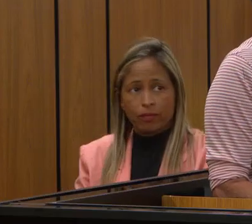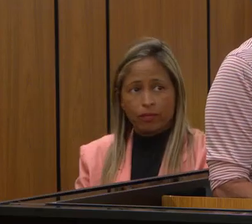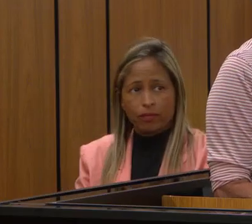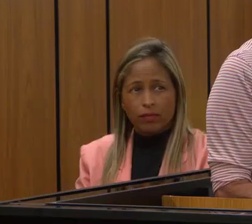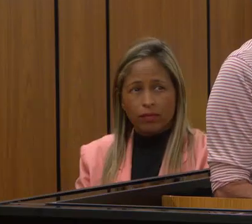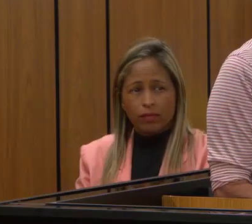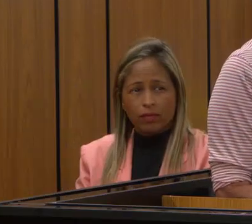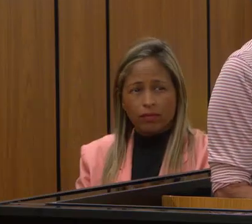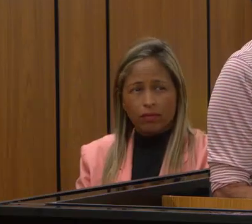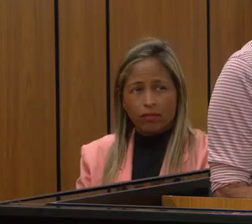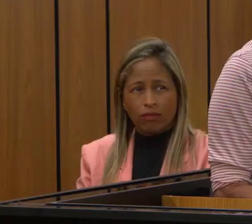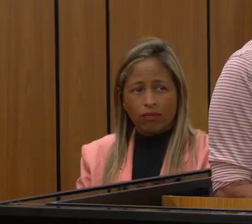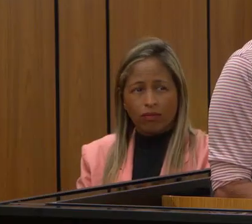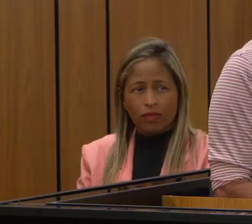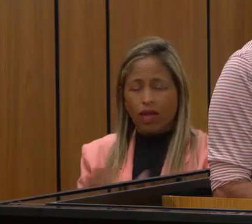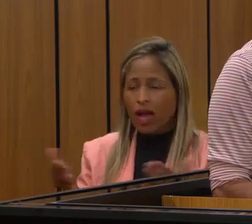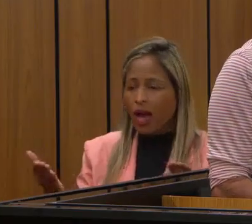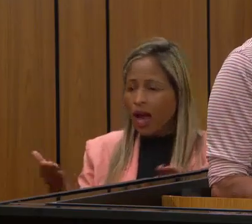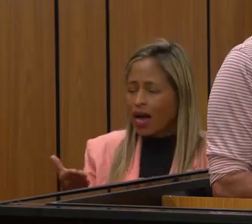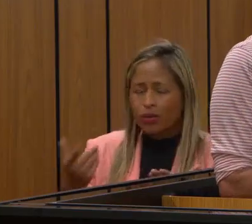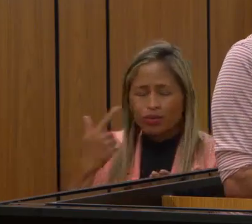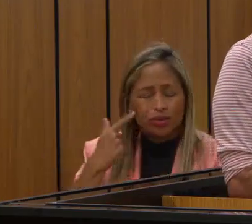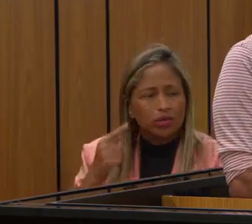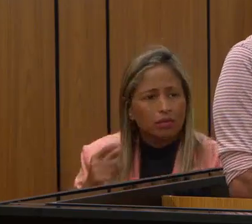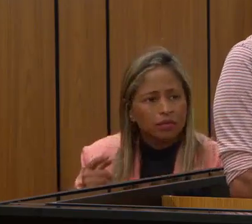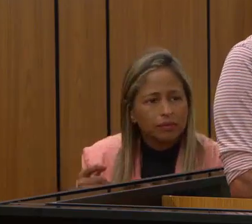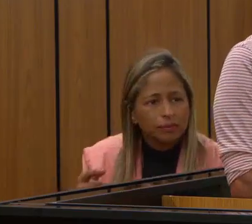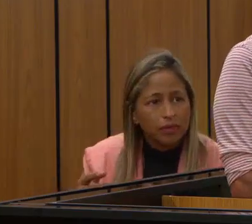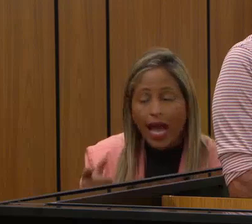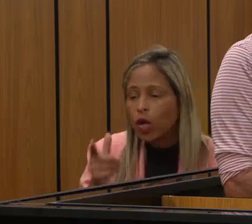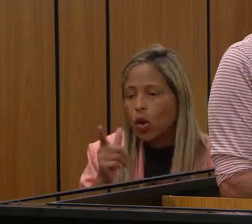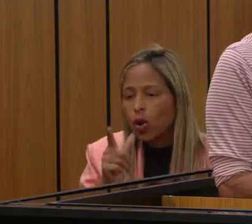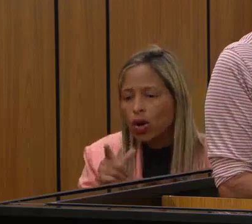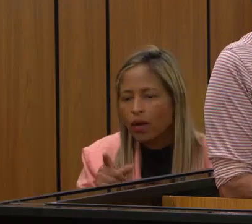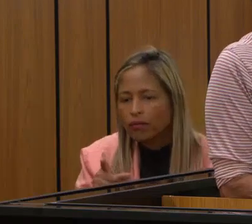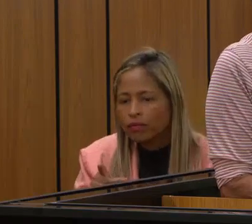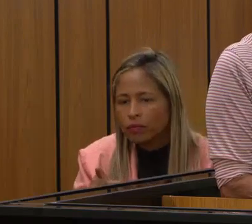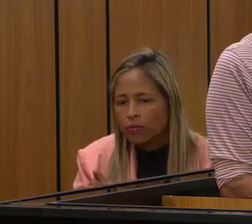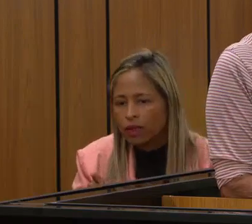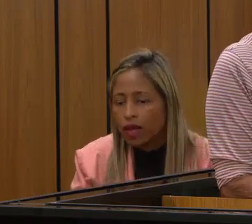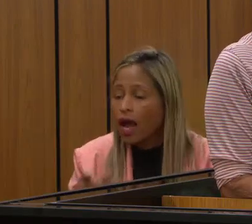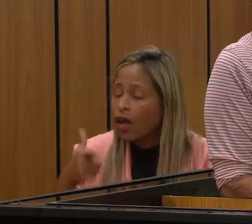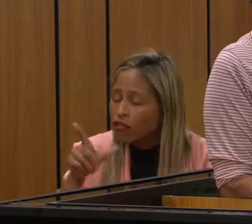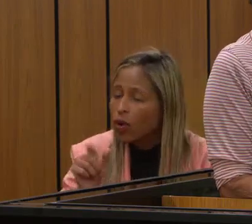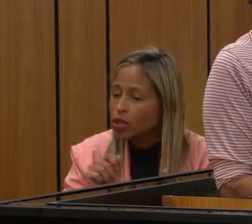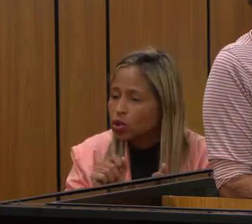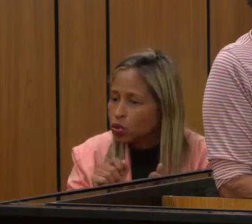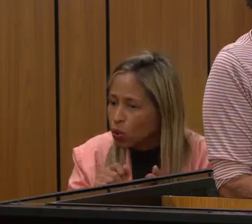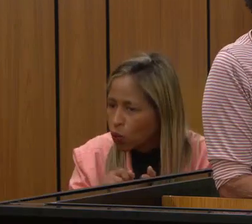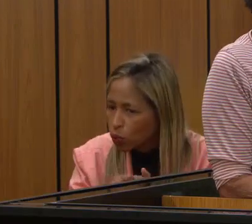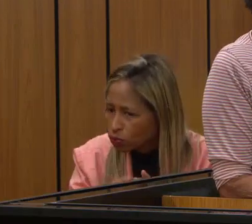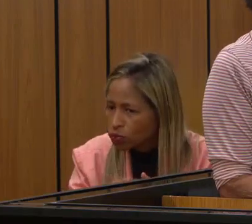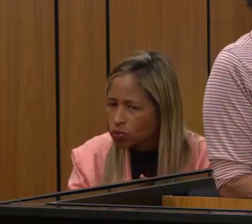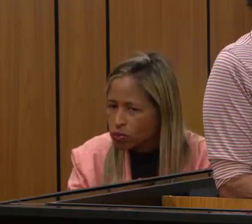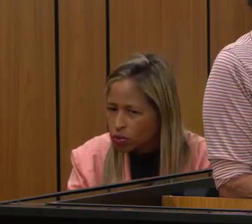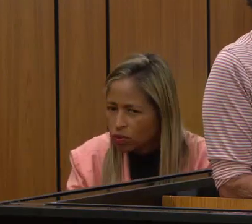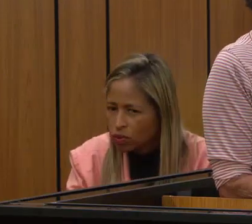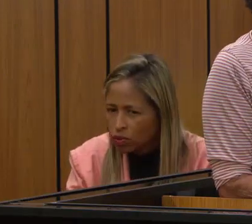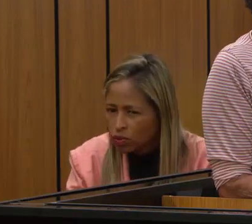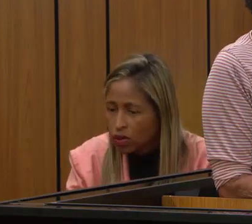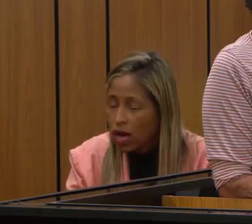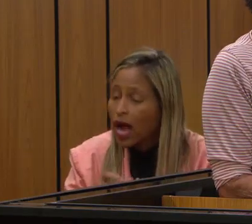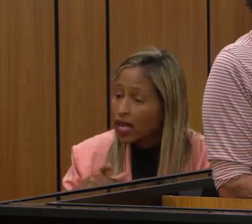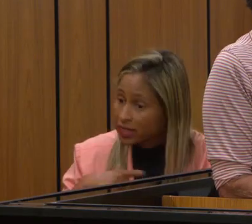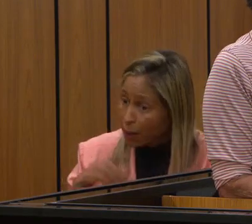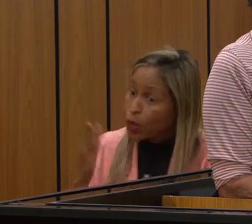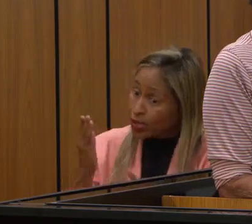eu fiz o boletim fui lá na junta só que eu não sei é só me pedindo documento e tal eu levo eu tenho